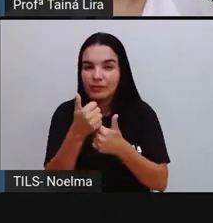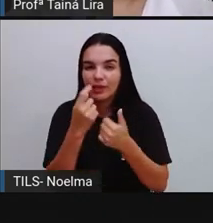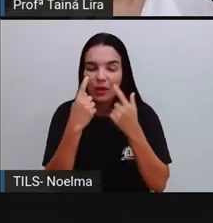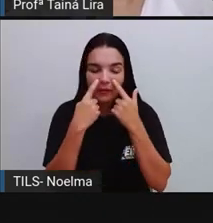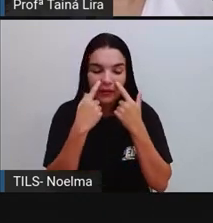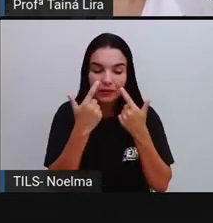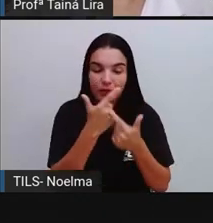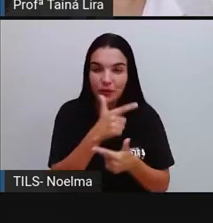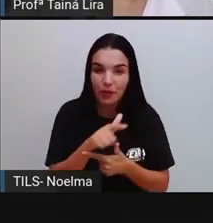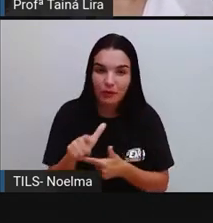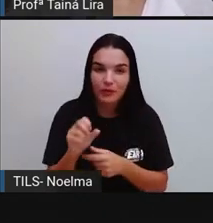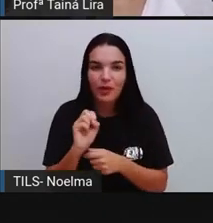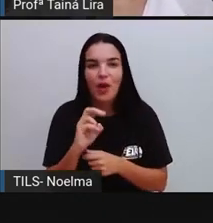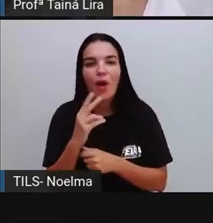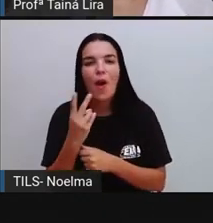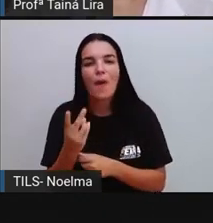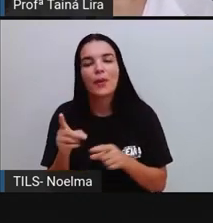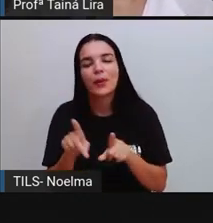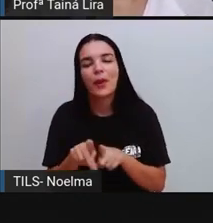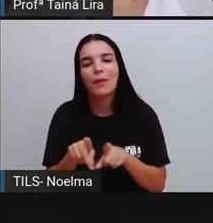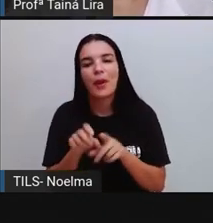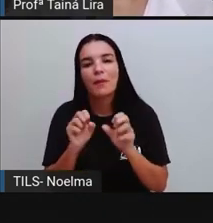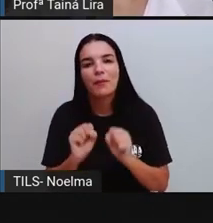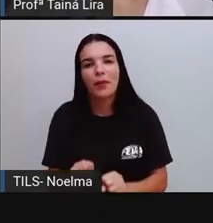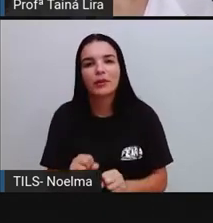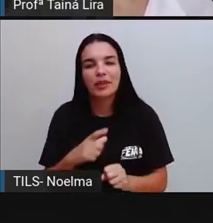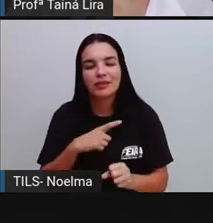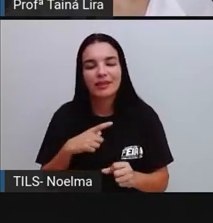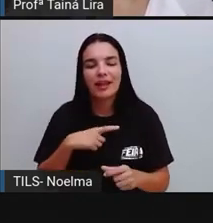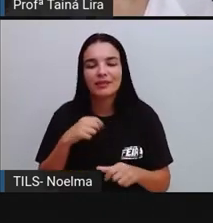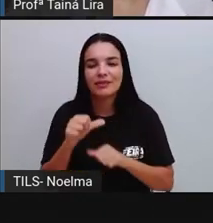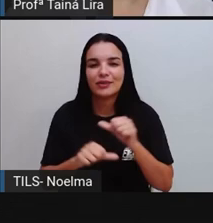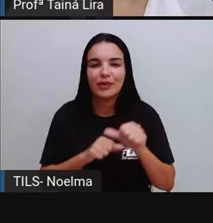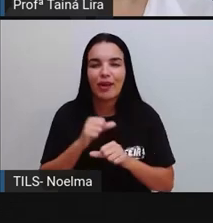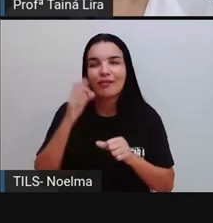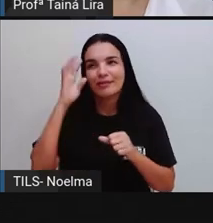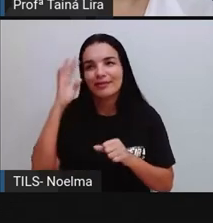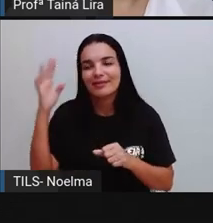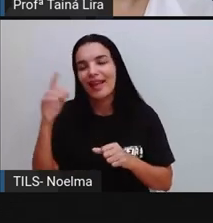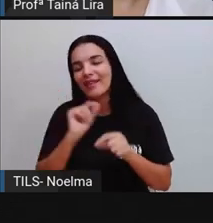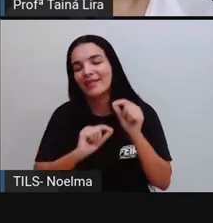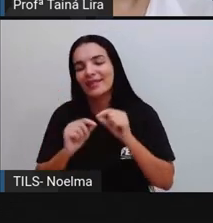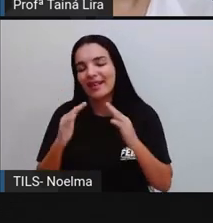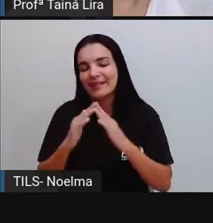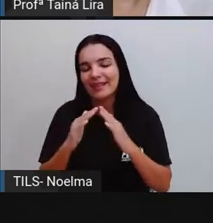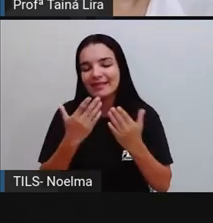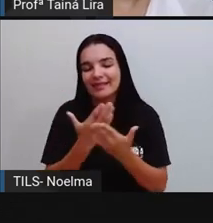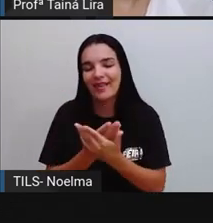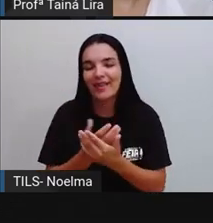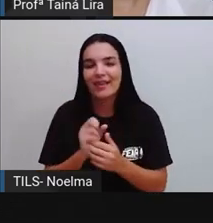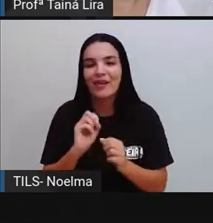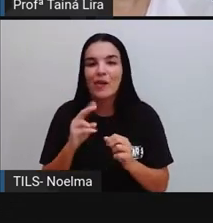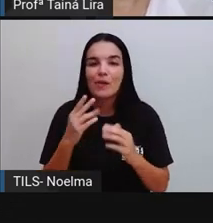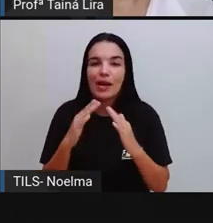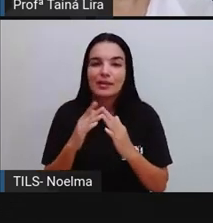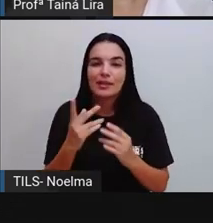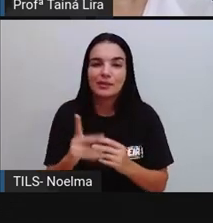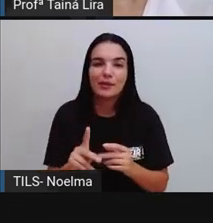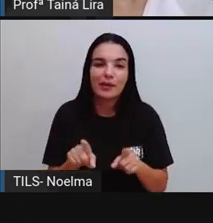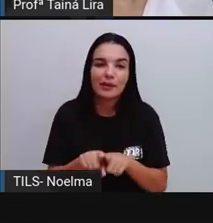novamente. Ou você também pode trocar ideias aí na sua escola, na sua casa, tá?